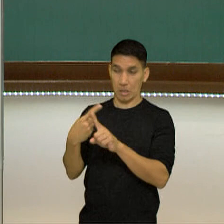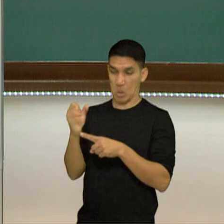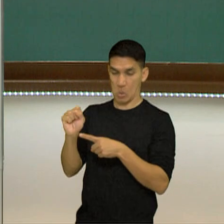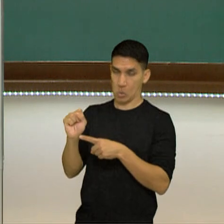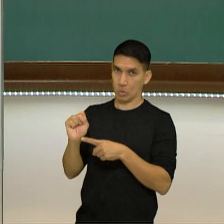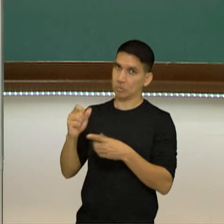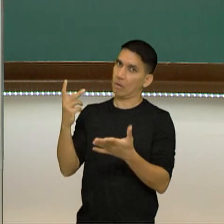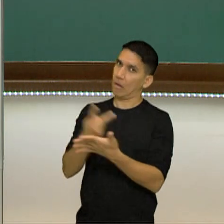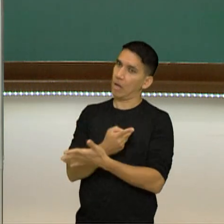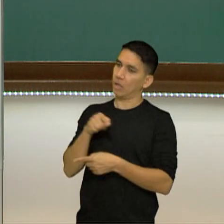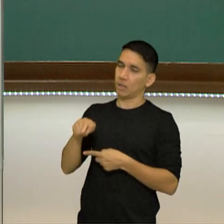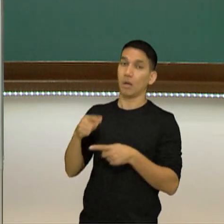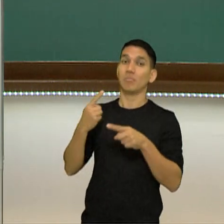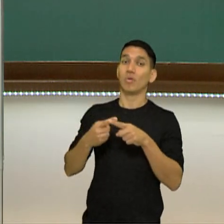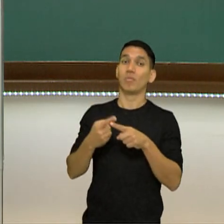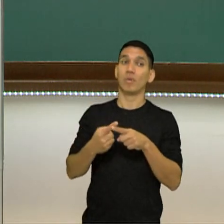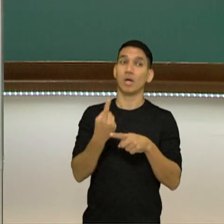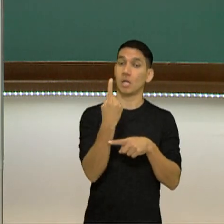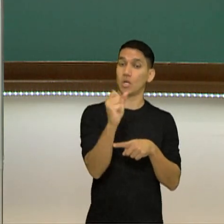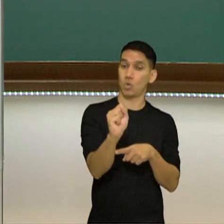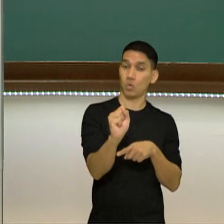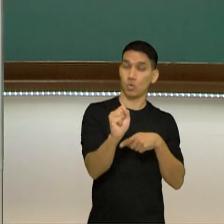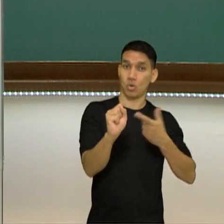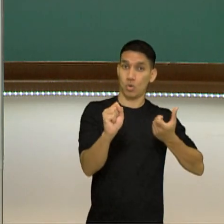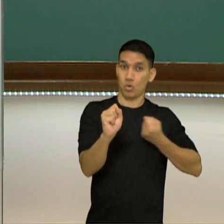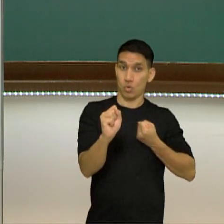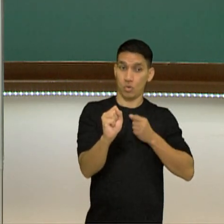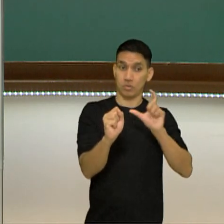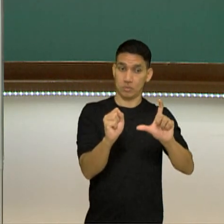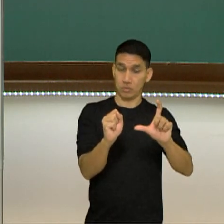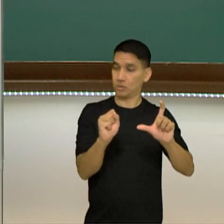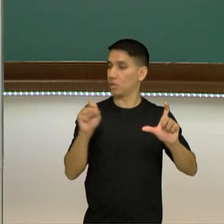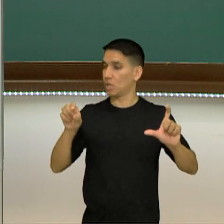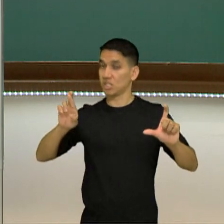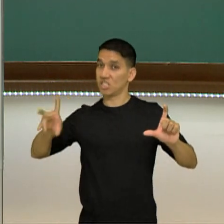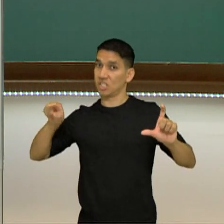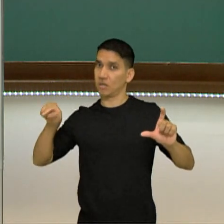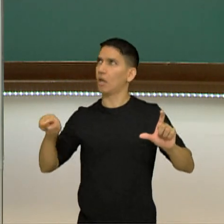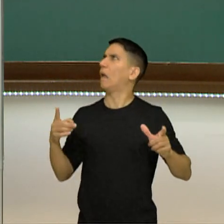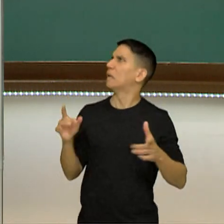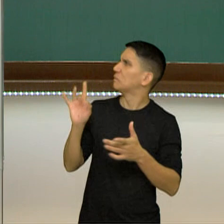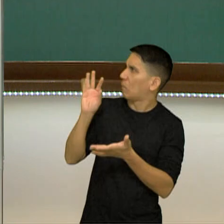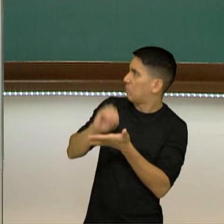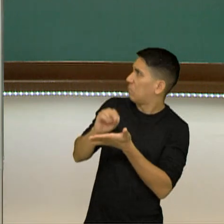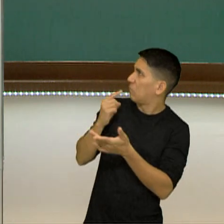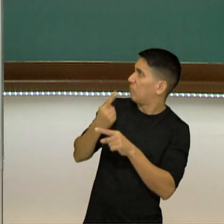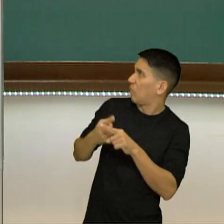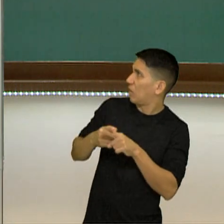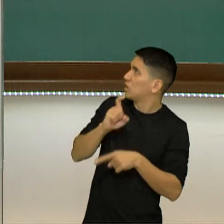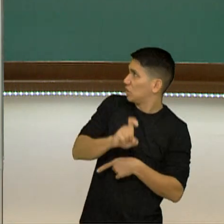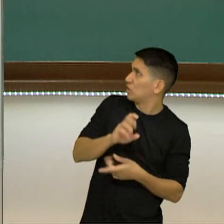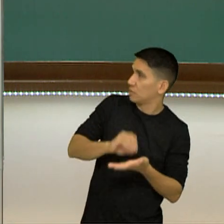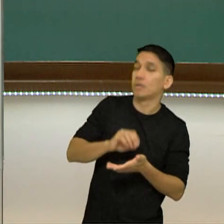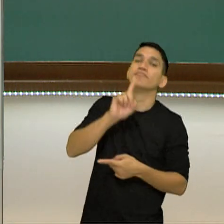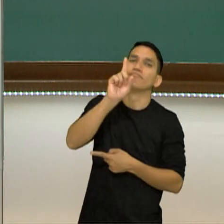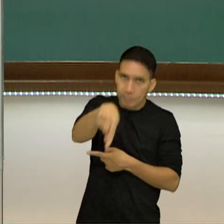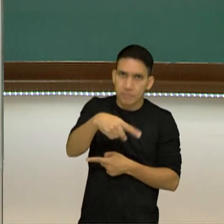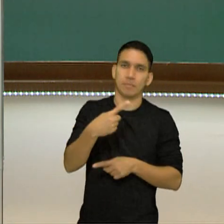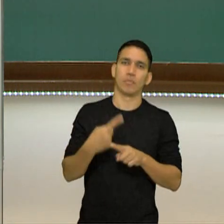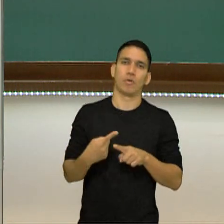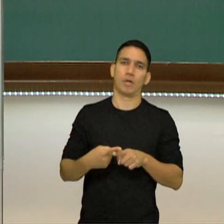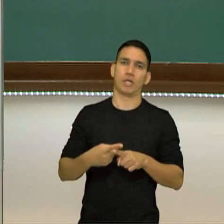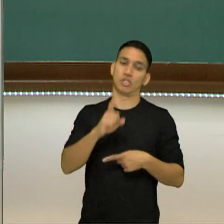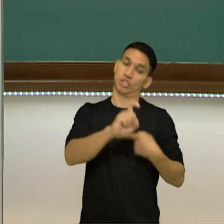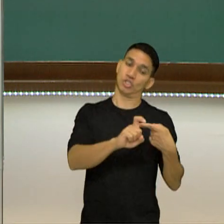por quê que está errado porque esse meu nome não é semelhante com esse abre Olha só porque faltam X é só porque falta um